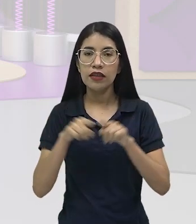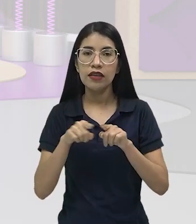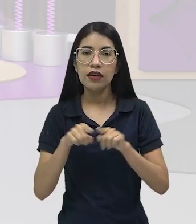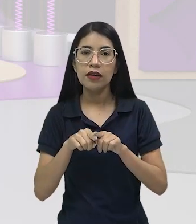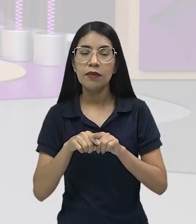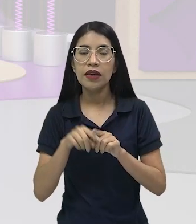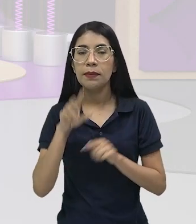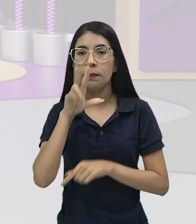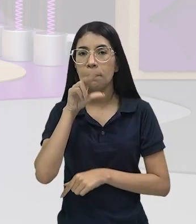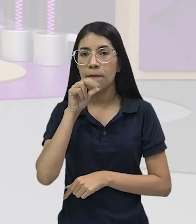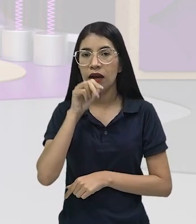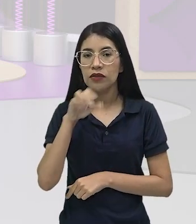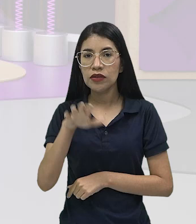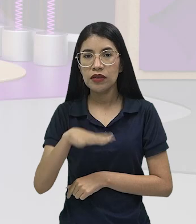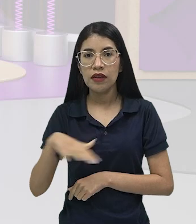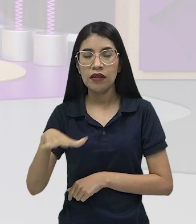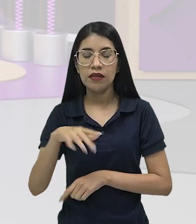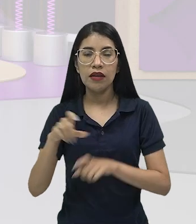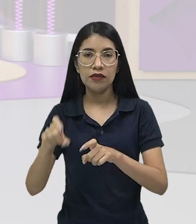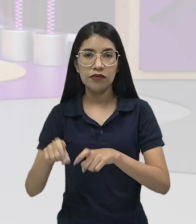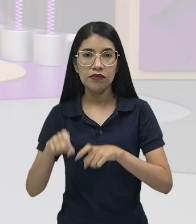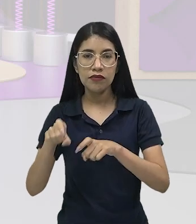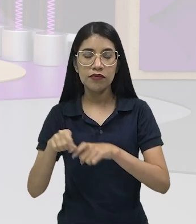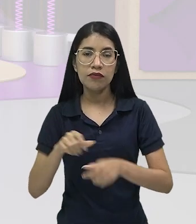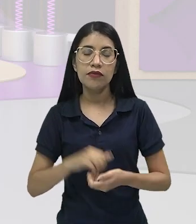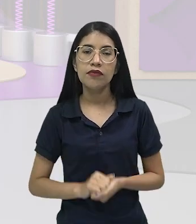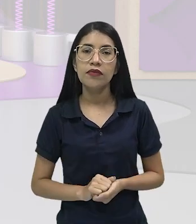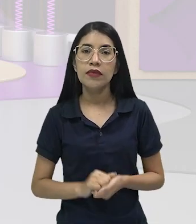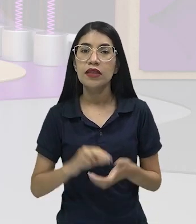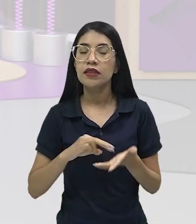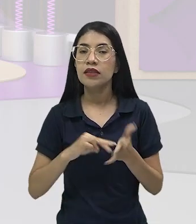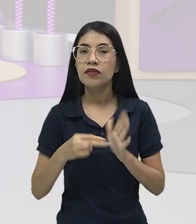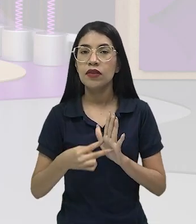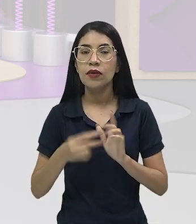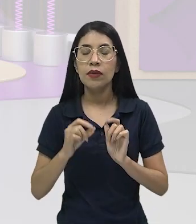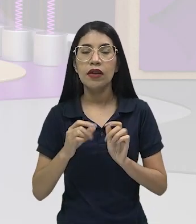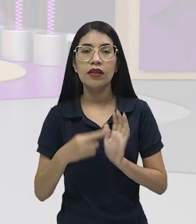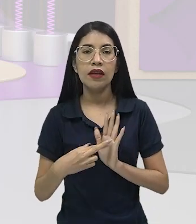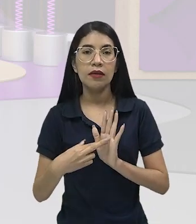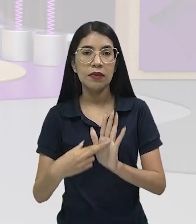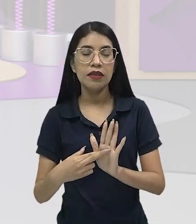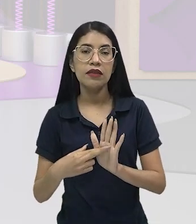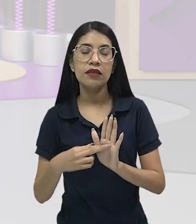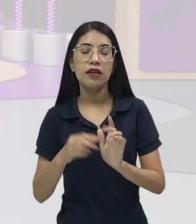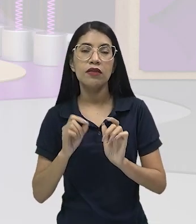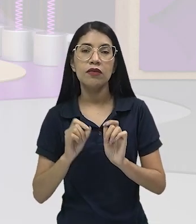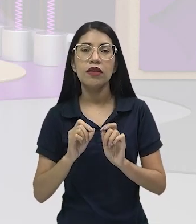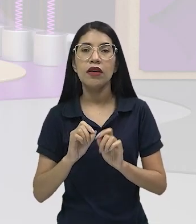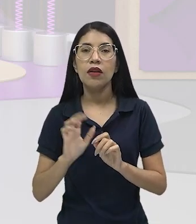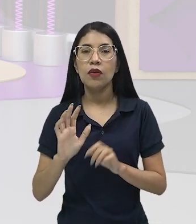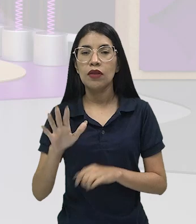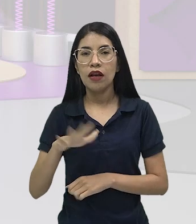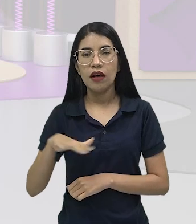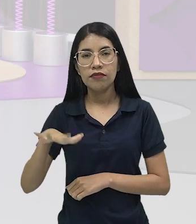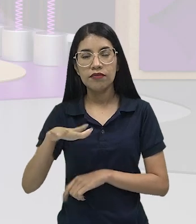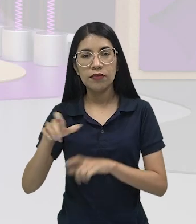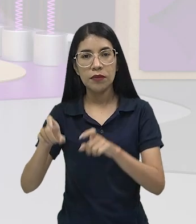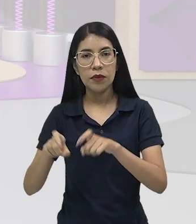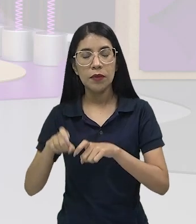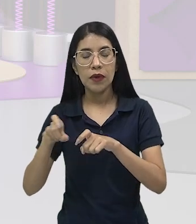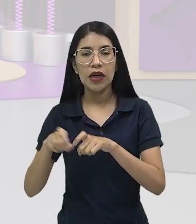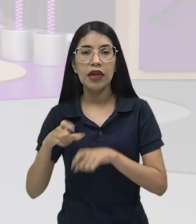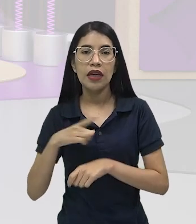do sítio. Ou seja, está sendo apresentada uma situação num determinado sítio que